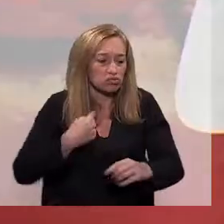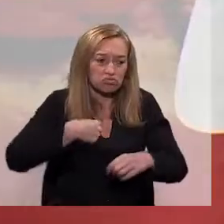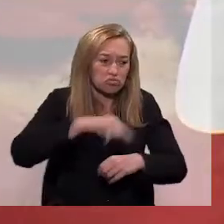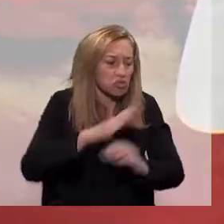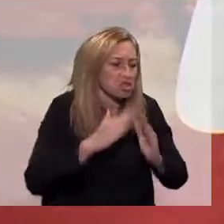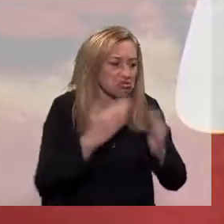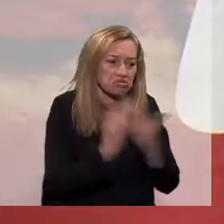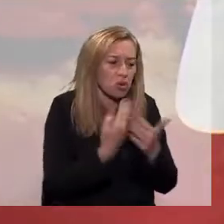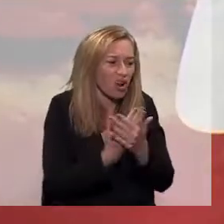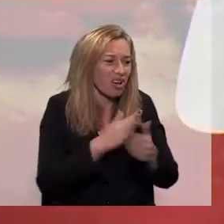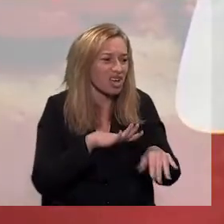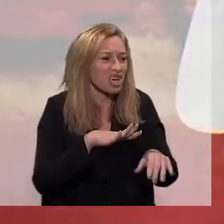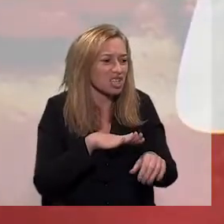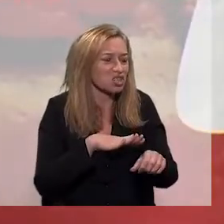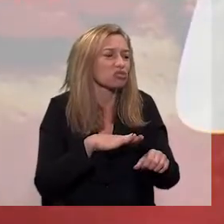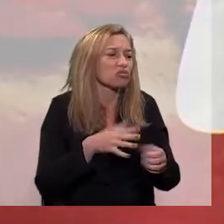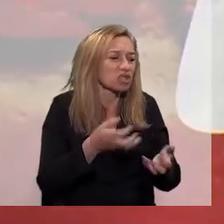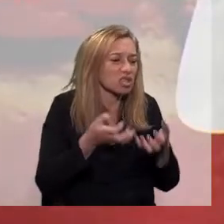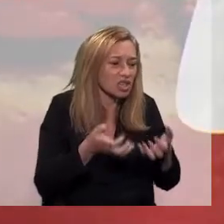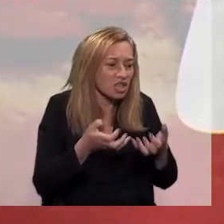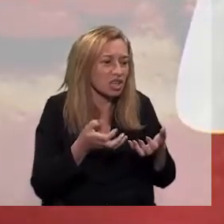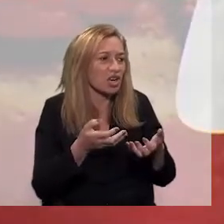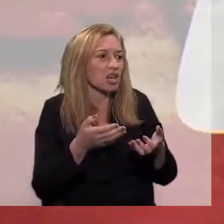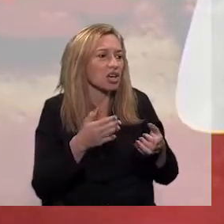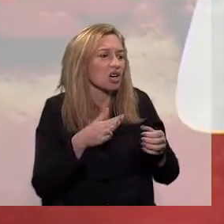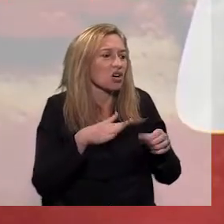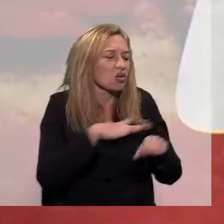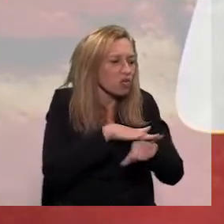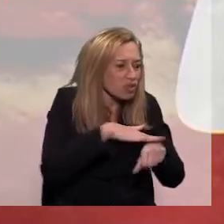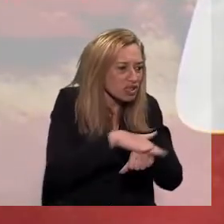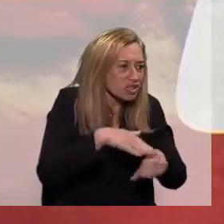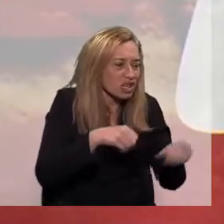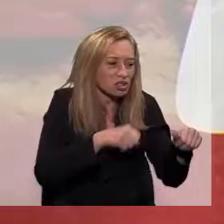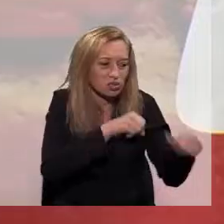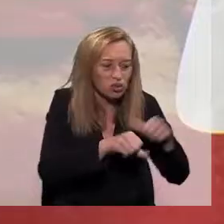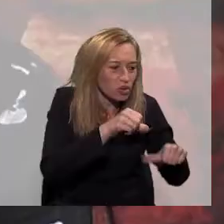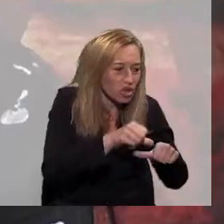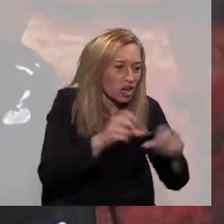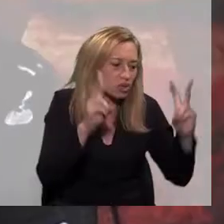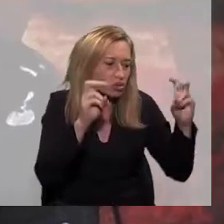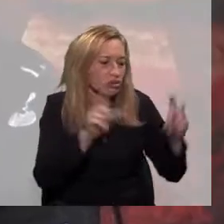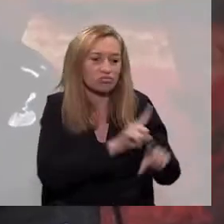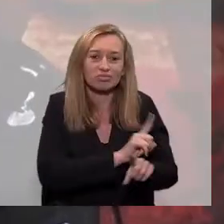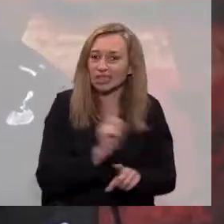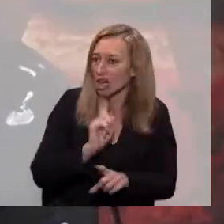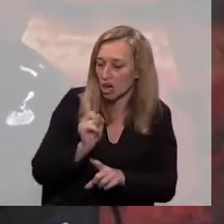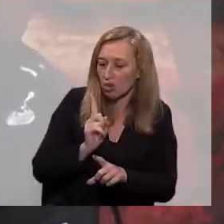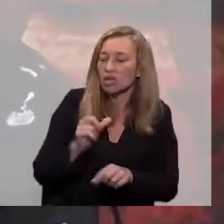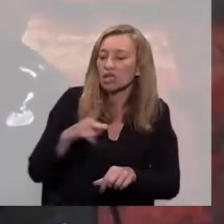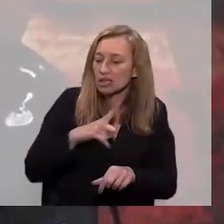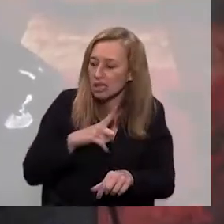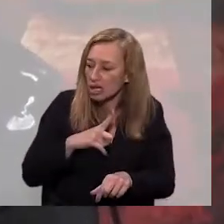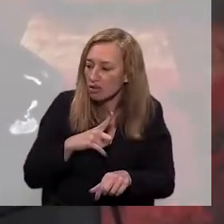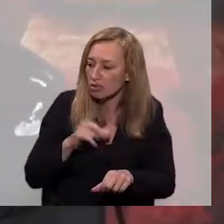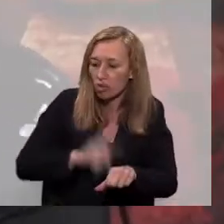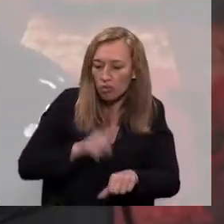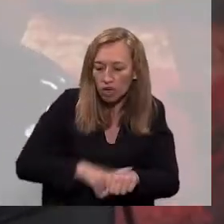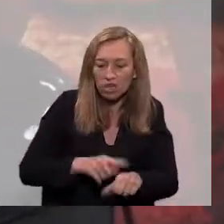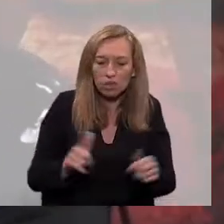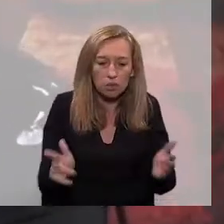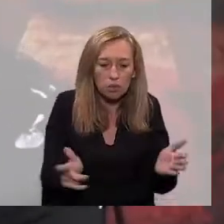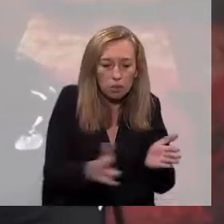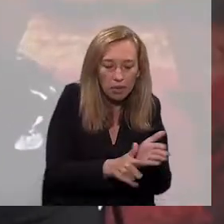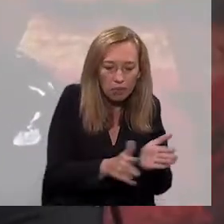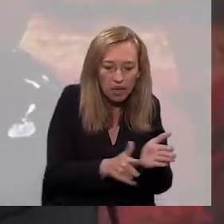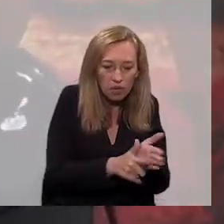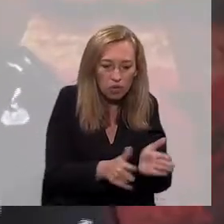aí no colégio para tentar acalmar ali os ânimos, mudar a situação? Não, teve uma vez também que eles